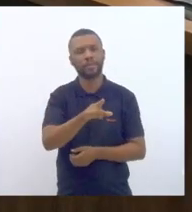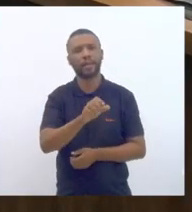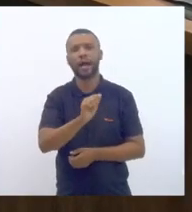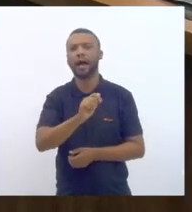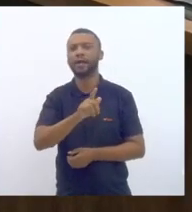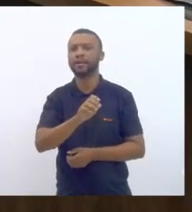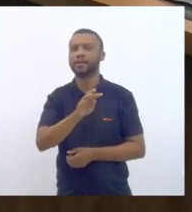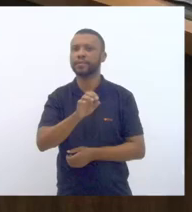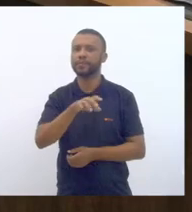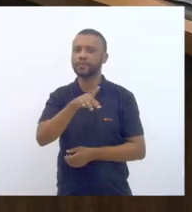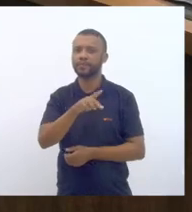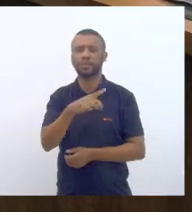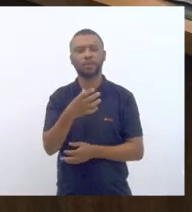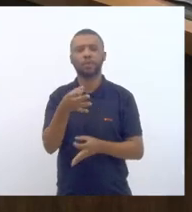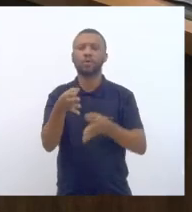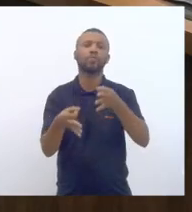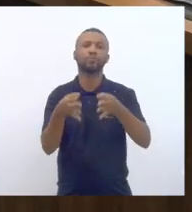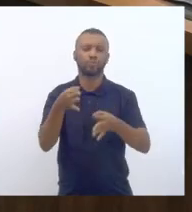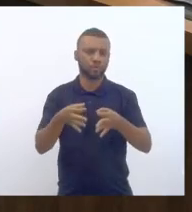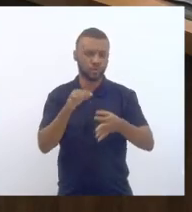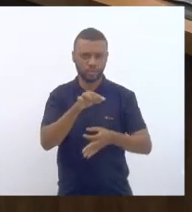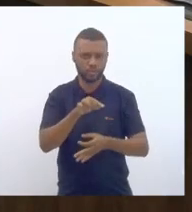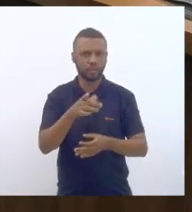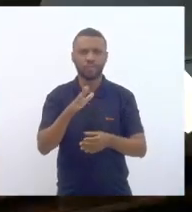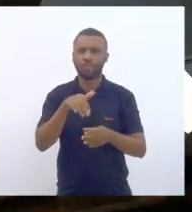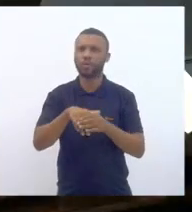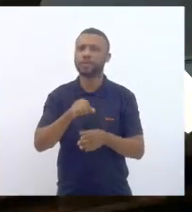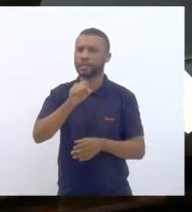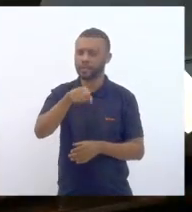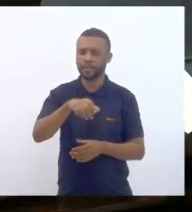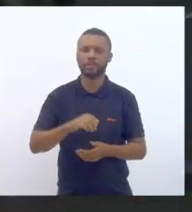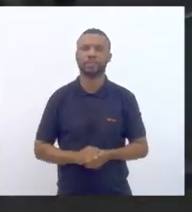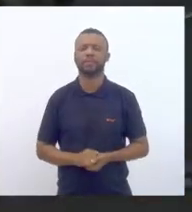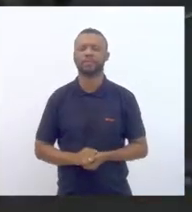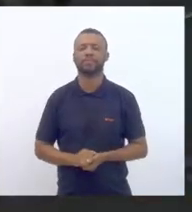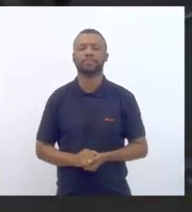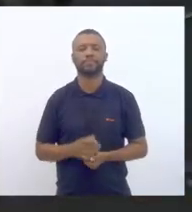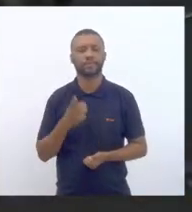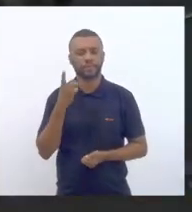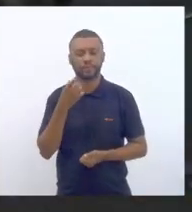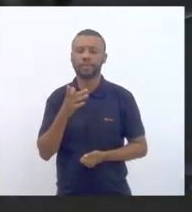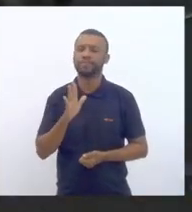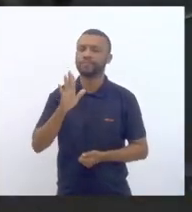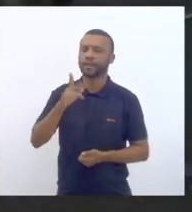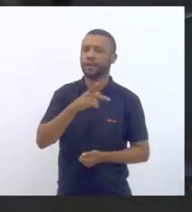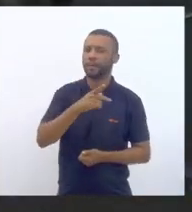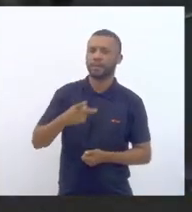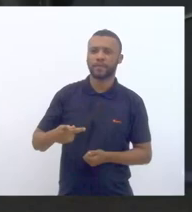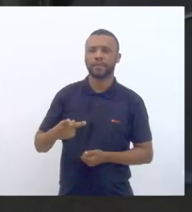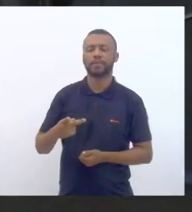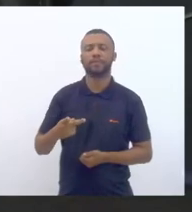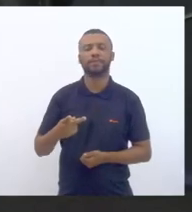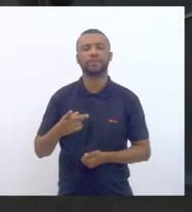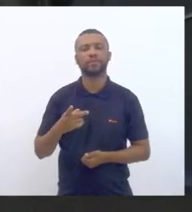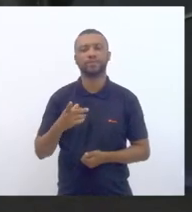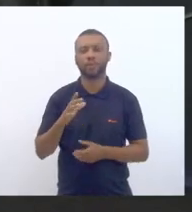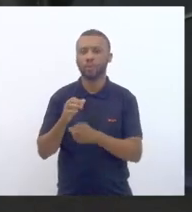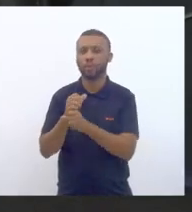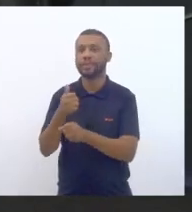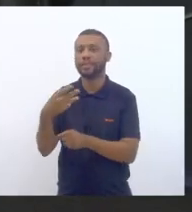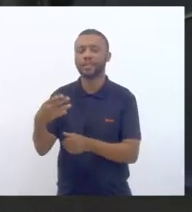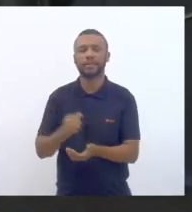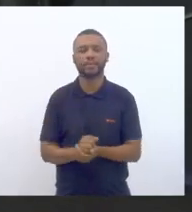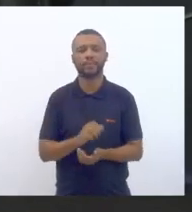que nós estamos fazendo justiça. Voto sim, favorável. Deputado presidente. Dionísio Lins, 13.